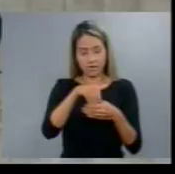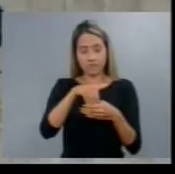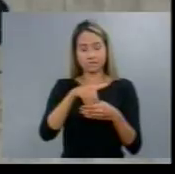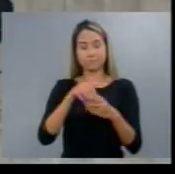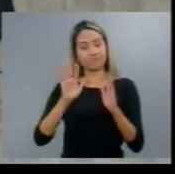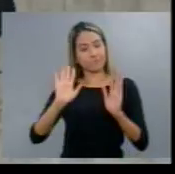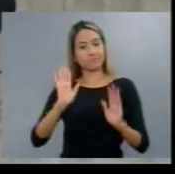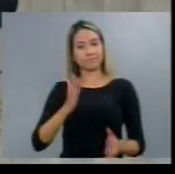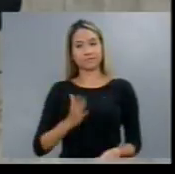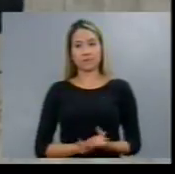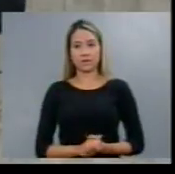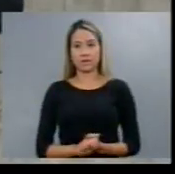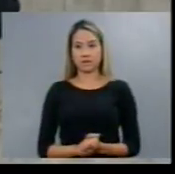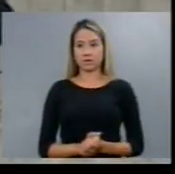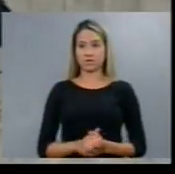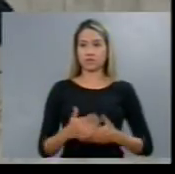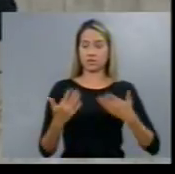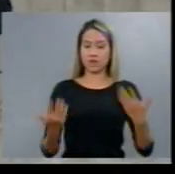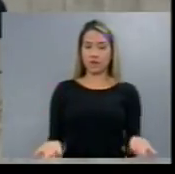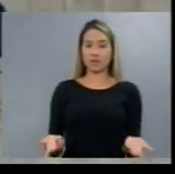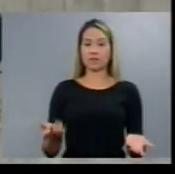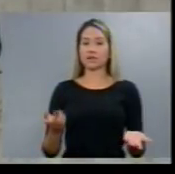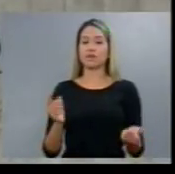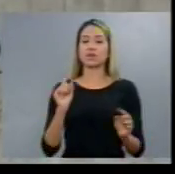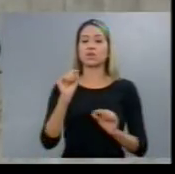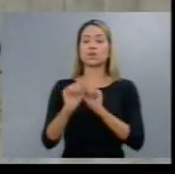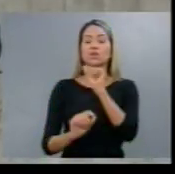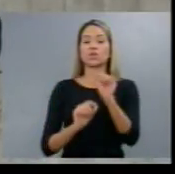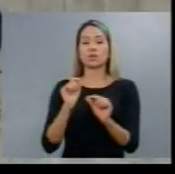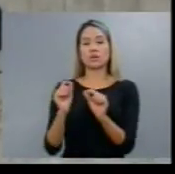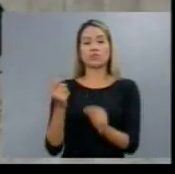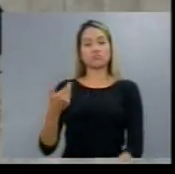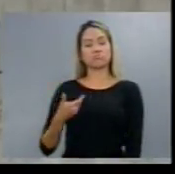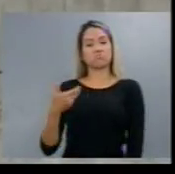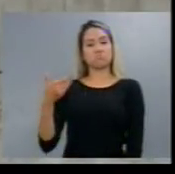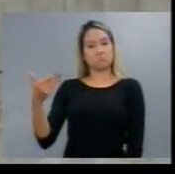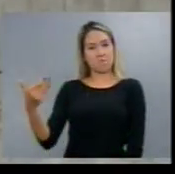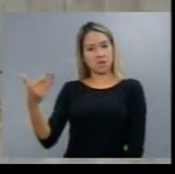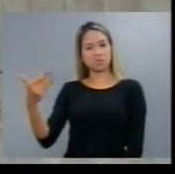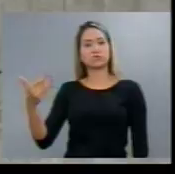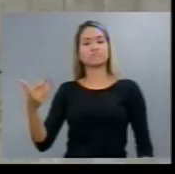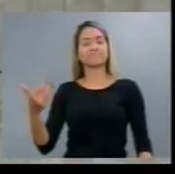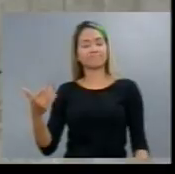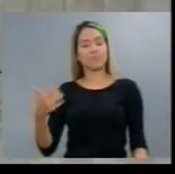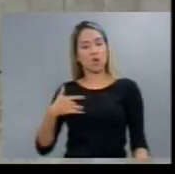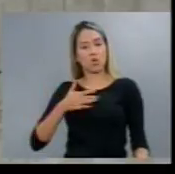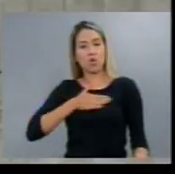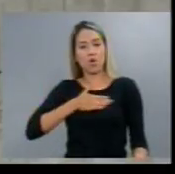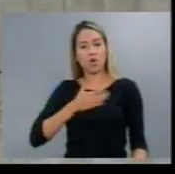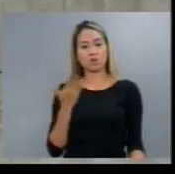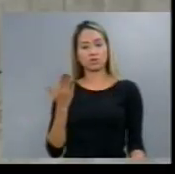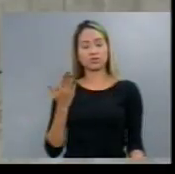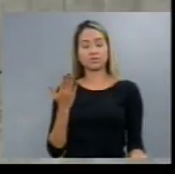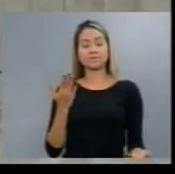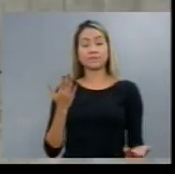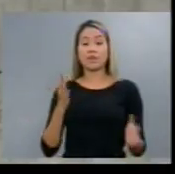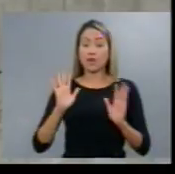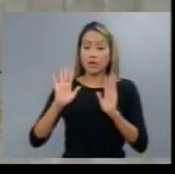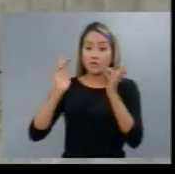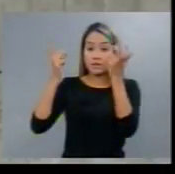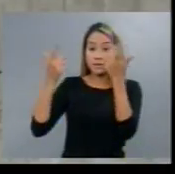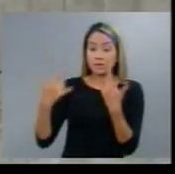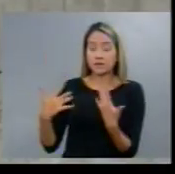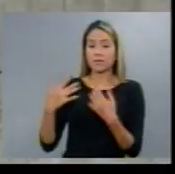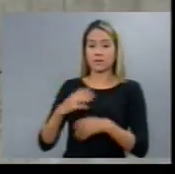amigo Renato Rosendo, que dá luxo a mim a parteá-lo, porque eu gosto de discutir com Vossa Excelência. Vou te dizer uma